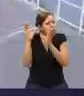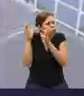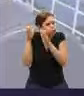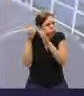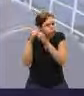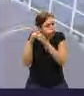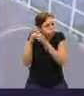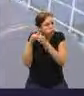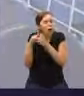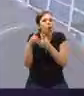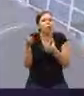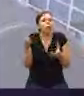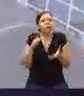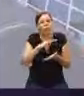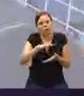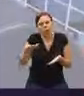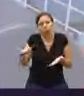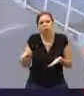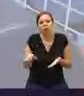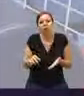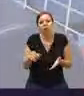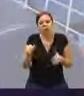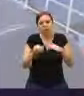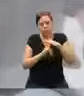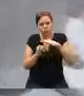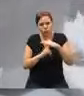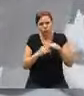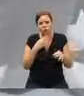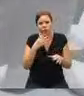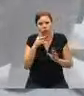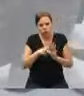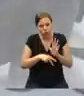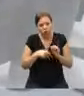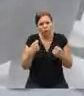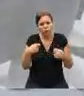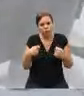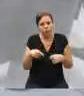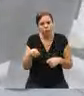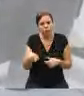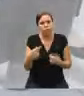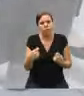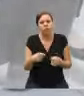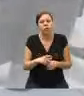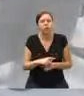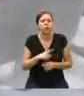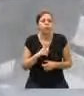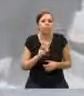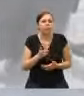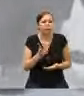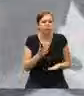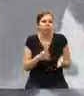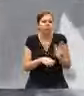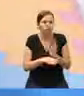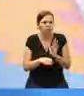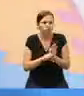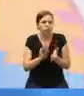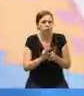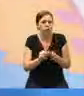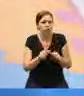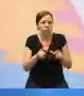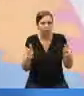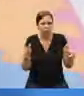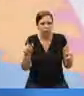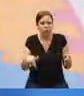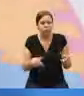né? A Fraternidade conheceu o projeto, viu a necessidade de manutenção e de